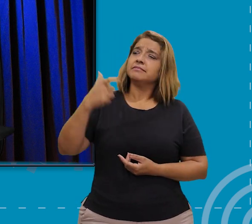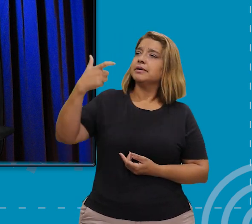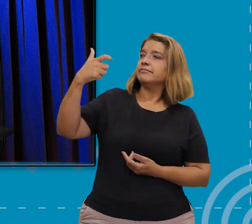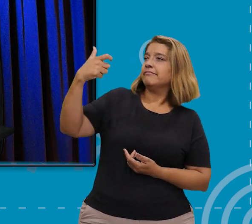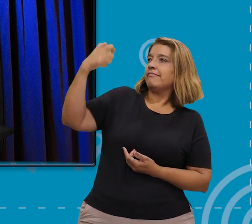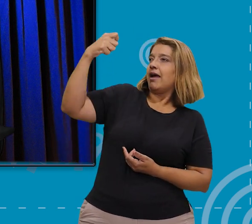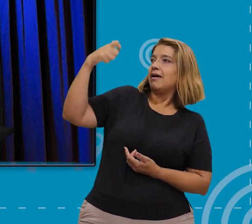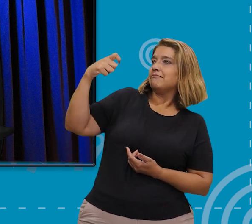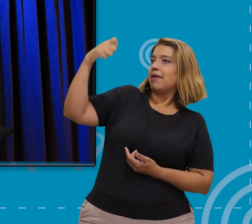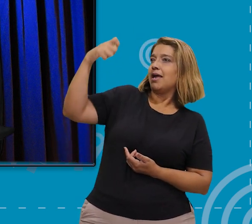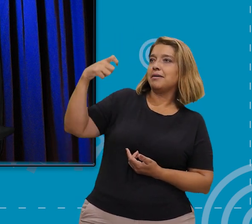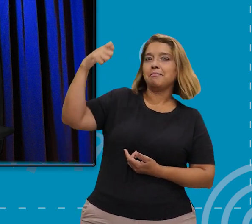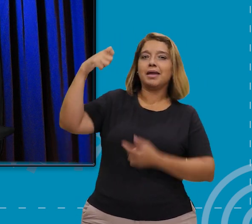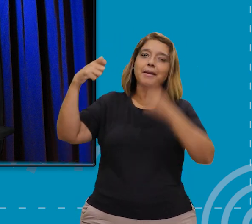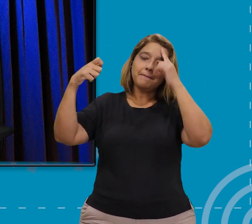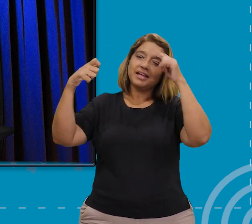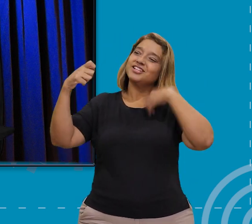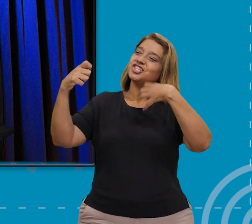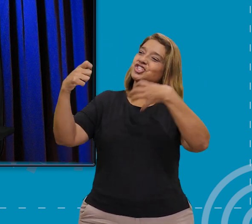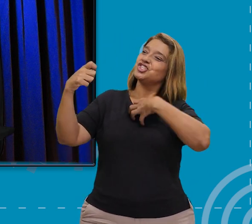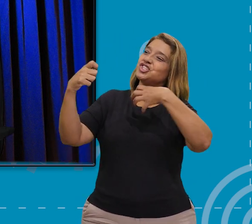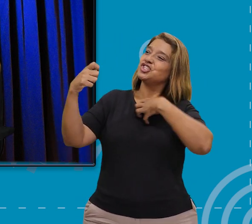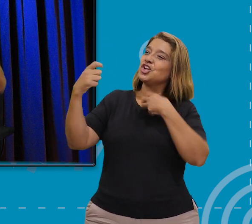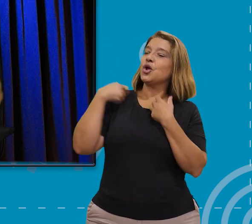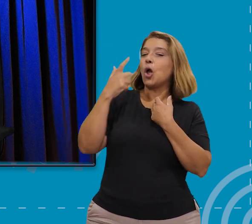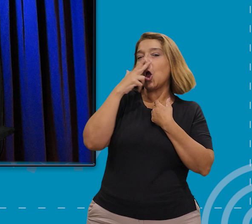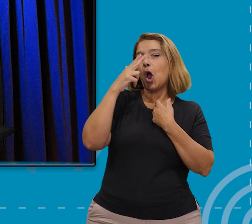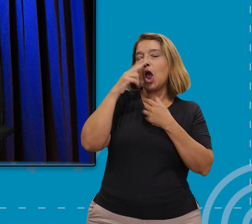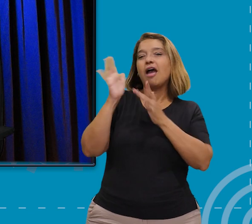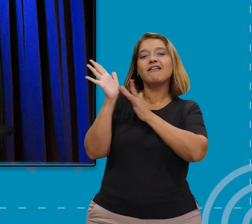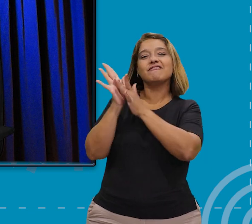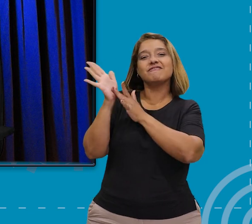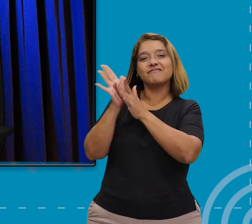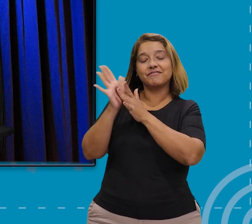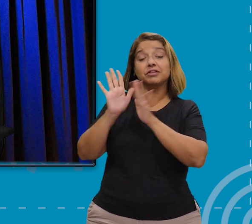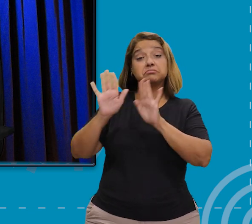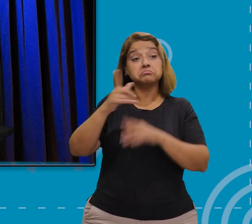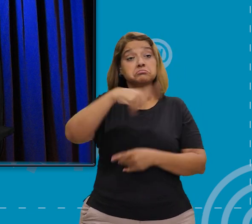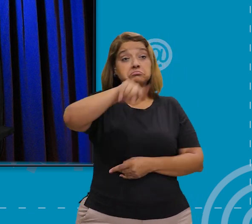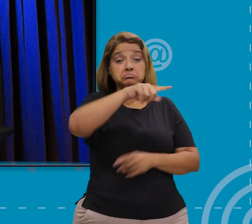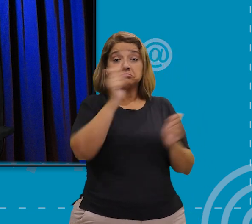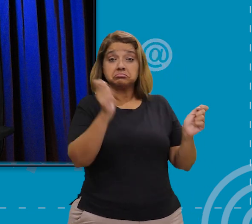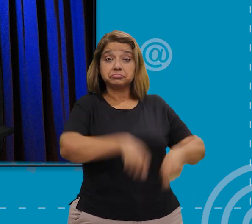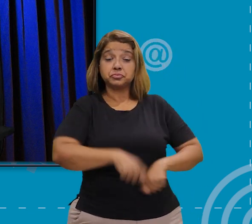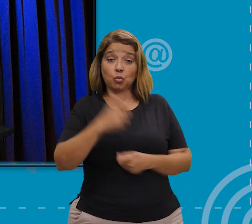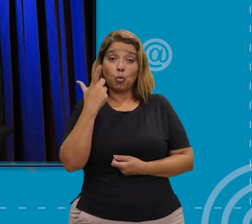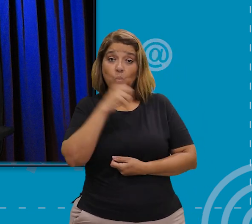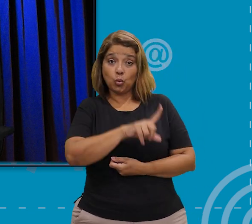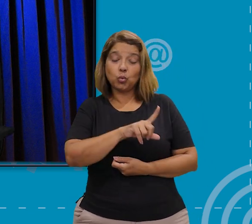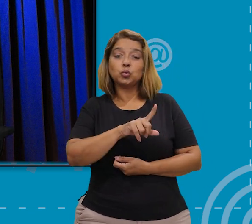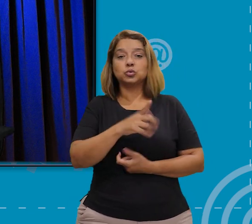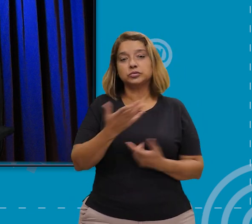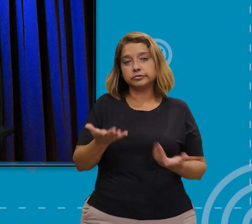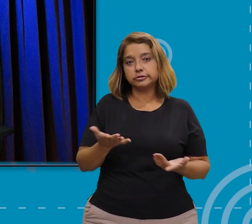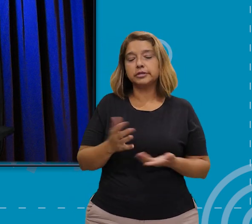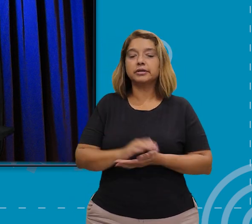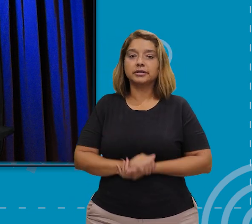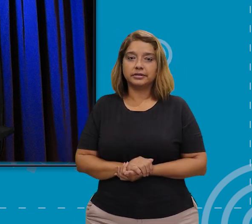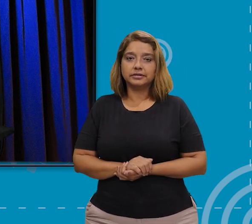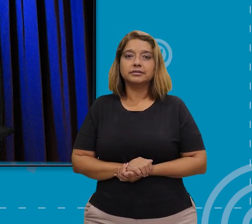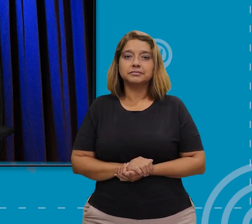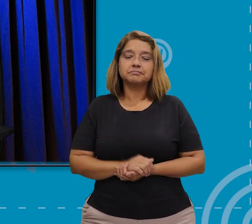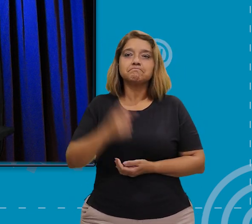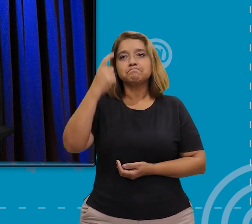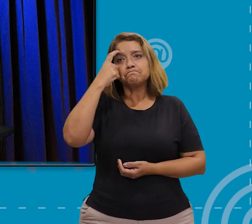verdadeiro, né? Então a gente faz tanta selfie, né, às vezes mostrando aquilo que nem está sentindo ou está pensando. Então, muitas